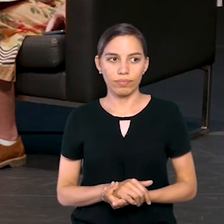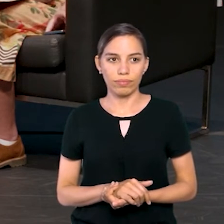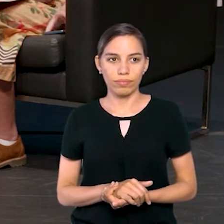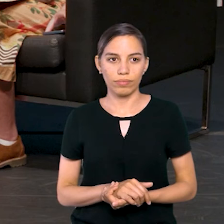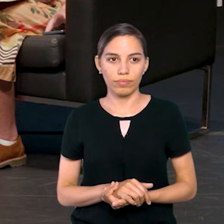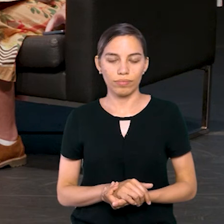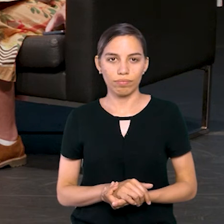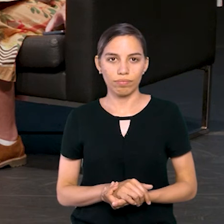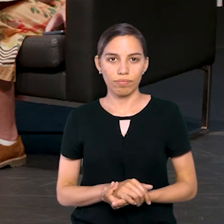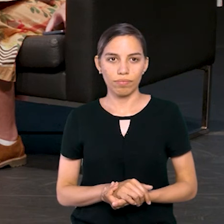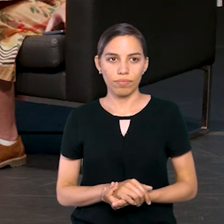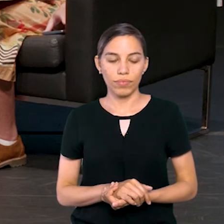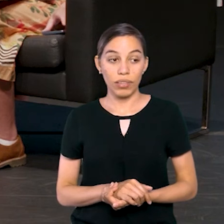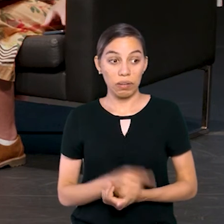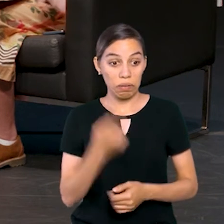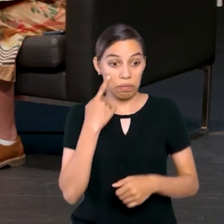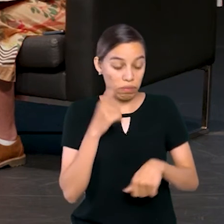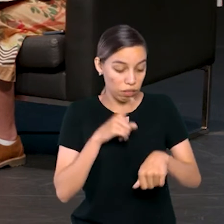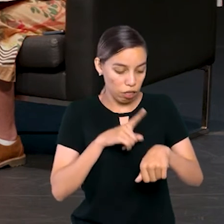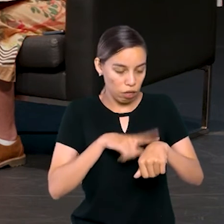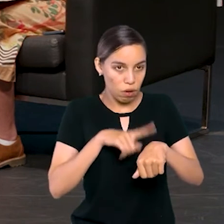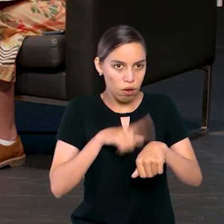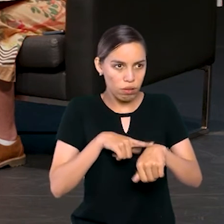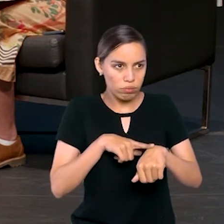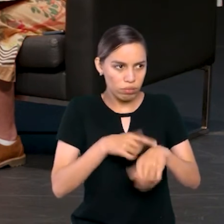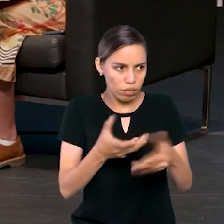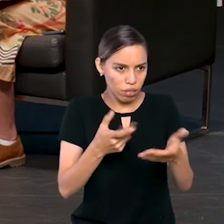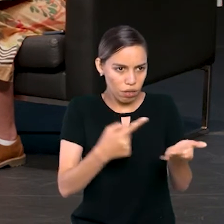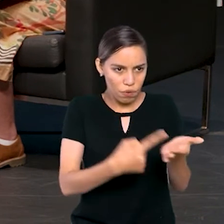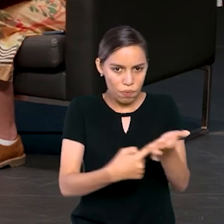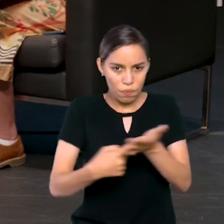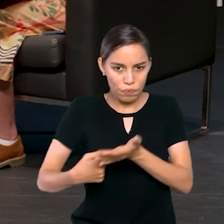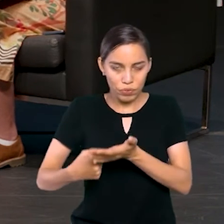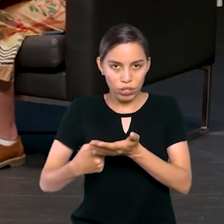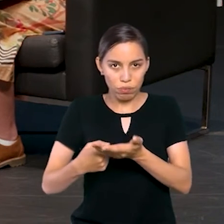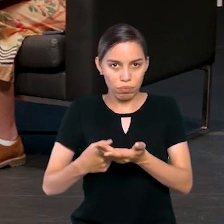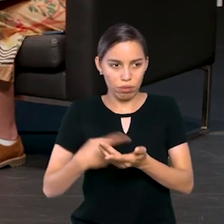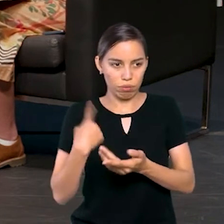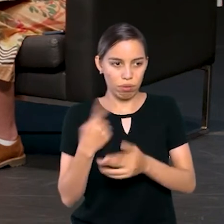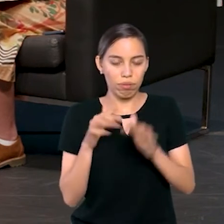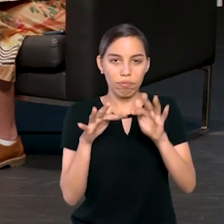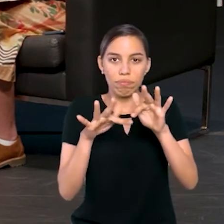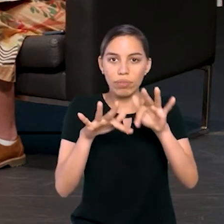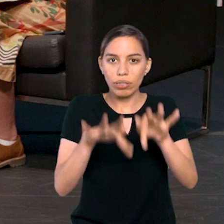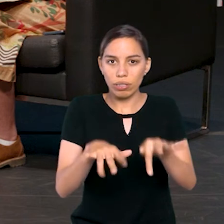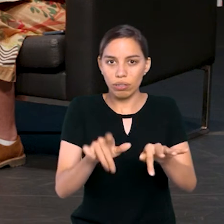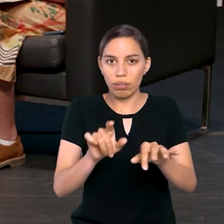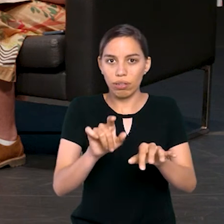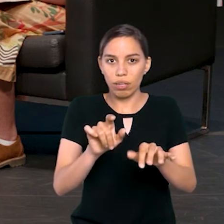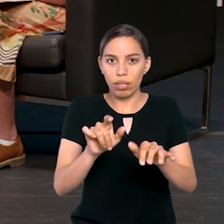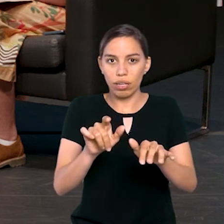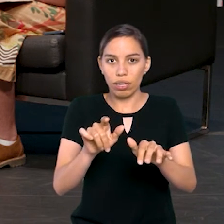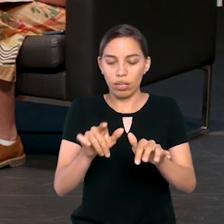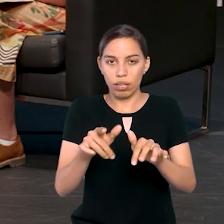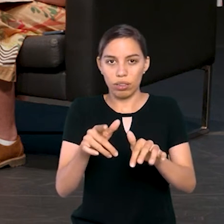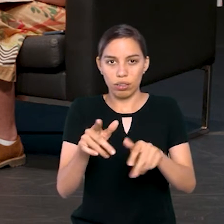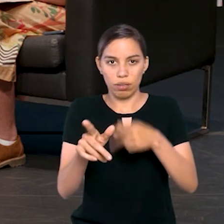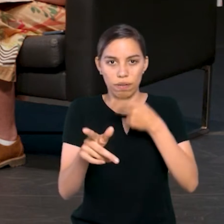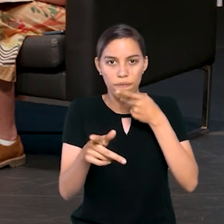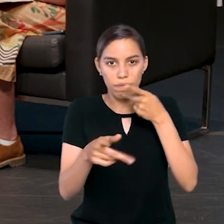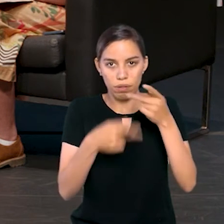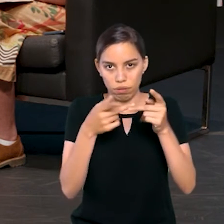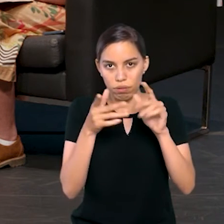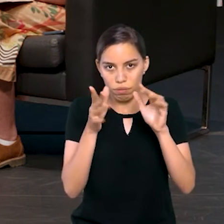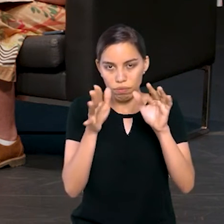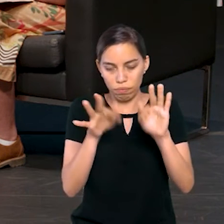Deixa eu ver que a gente está aqui com o horário. Eu queria propor um convite para a gente ir encerrando, antes de passar para as palavras finais do